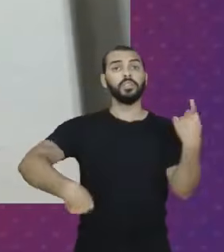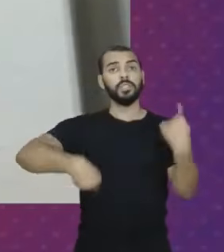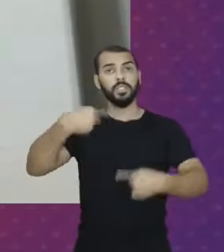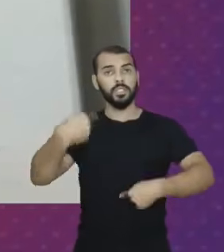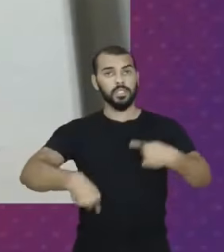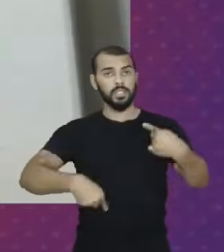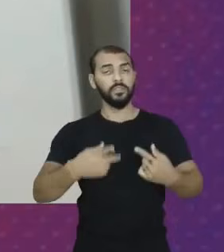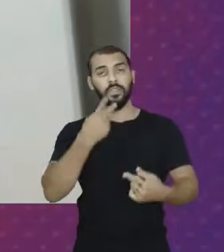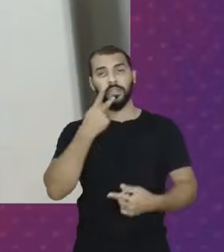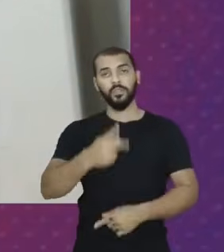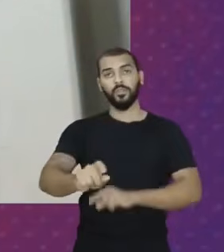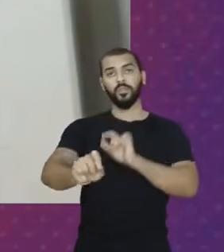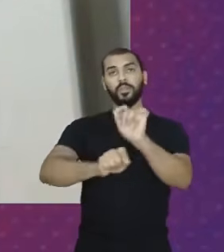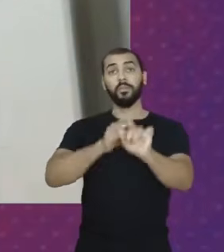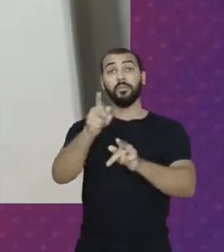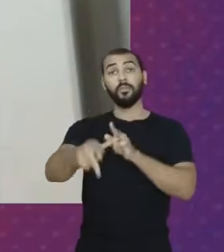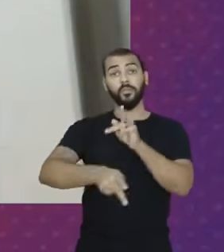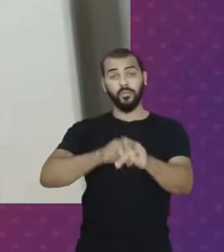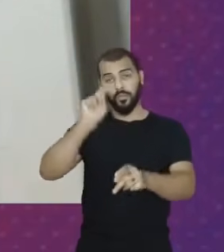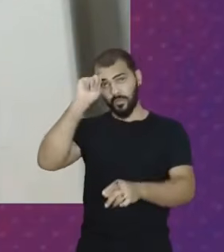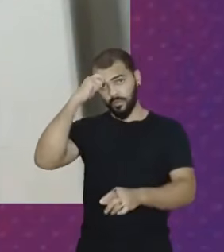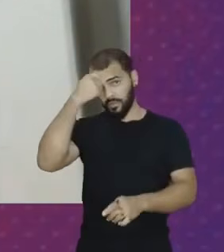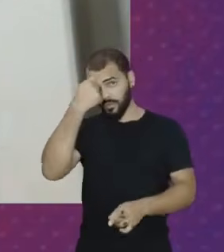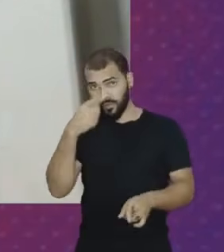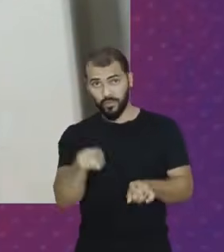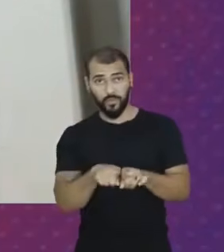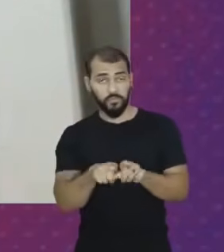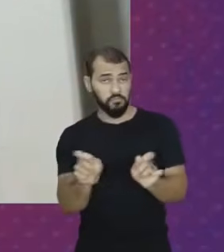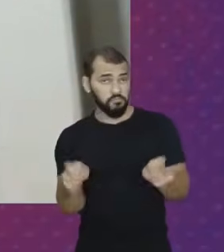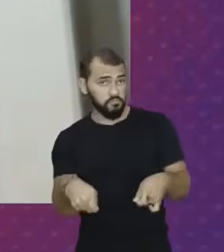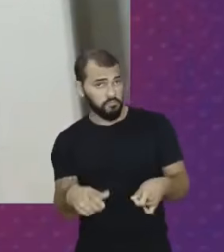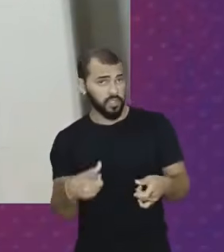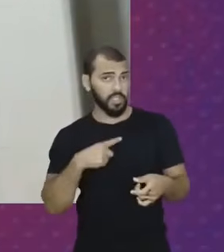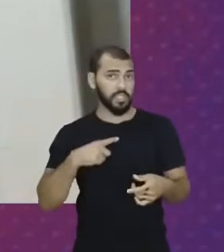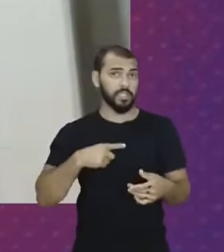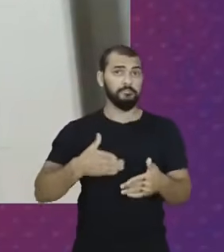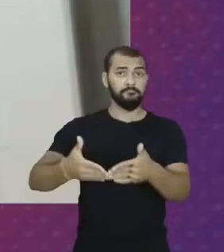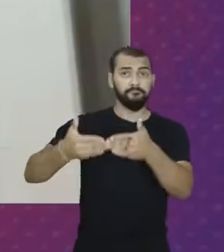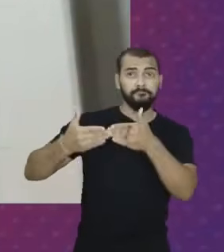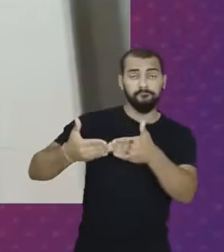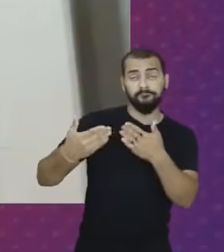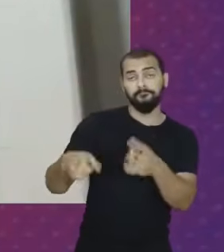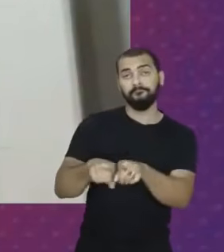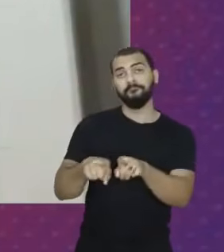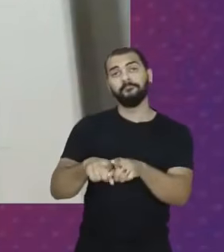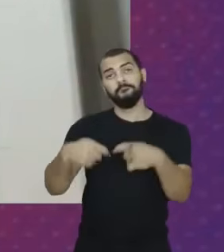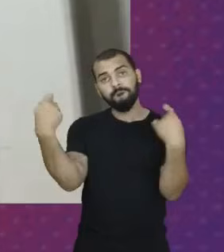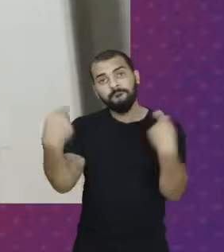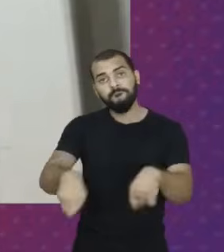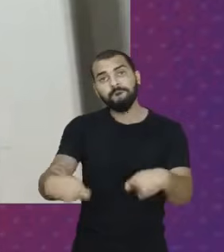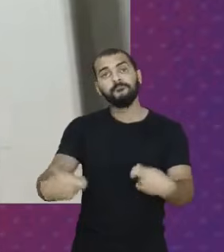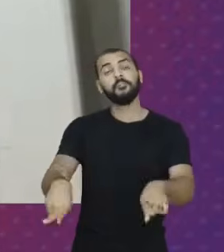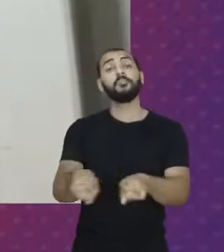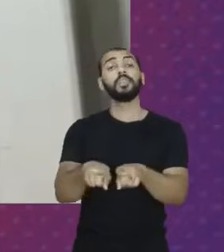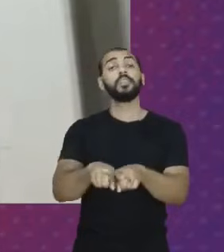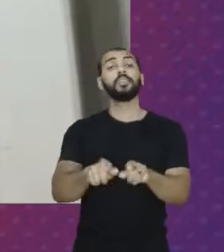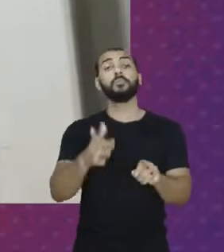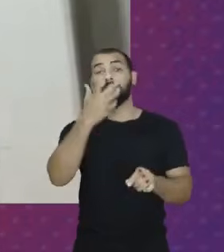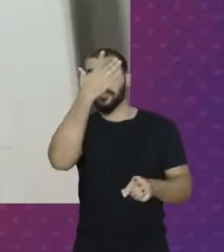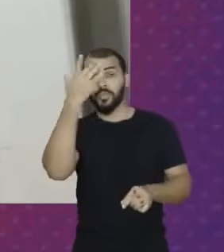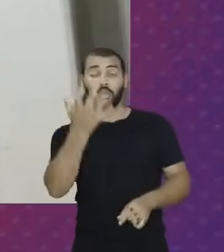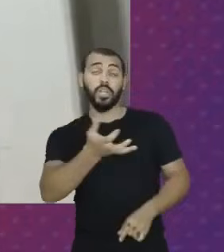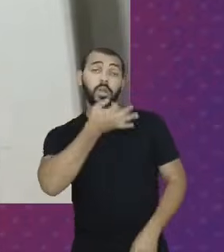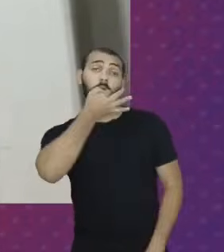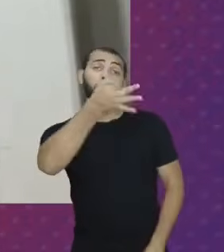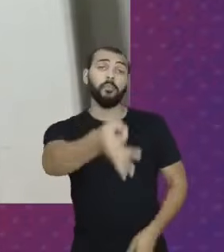olha, a população negra está presente aqui, seja como quem demanda a necessidade, quem precisa, seja também como quem quer